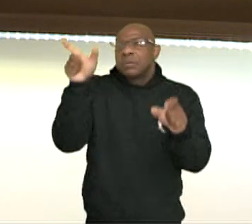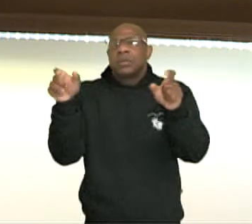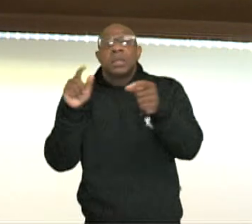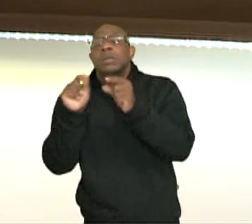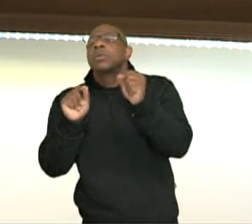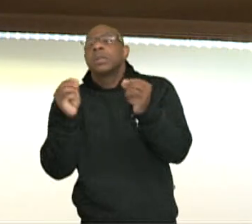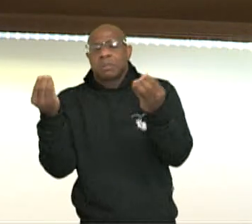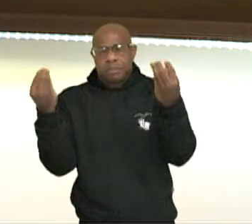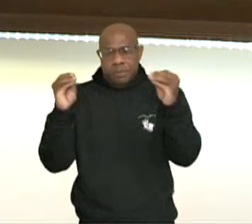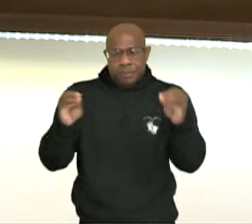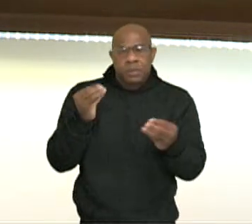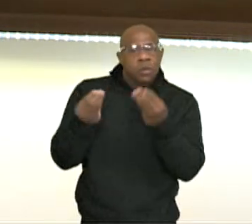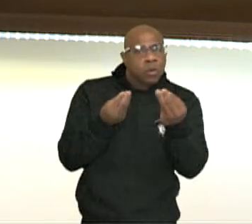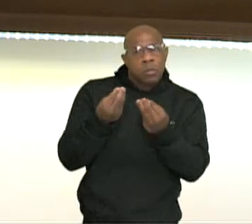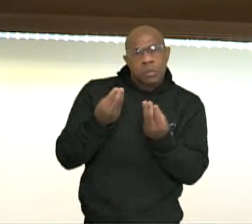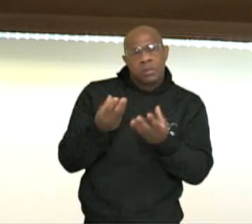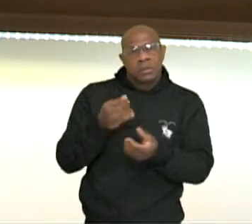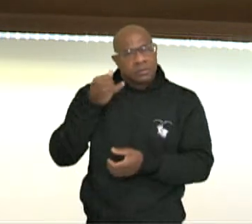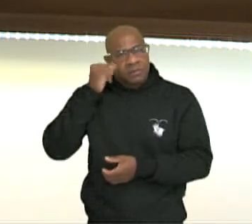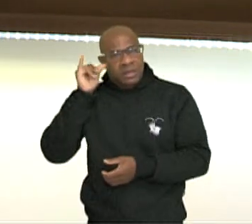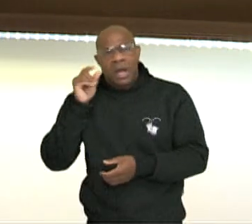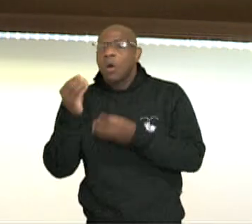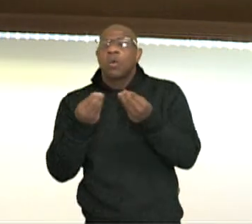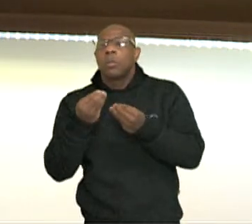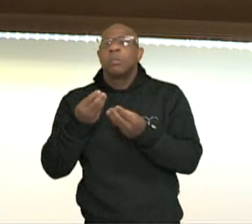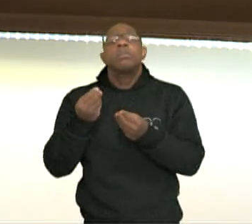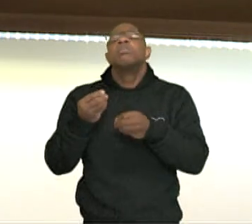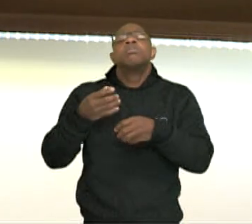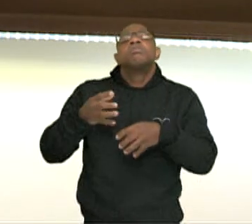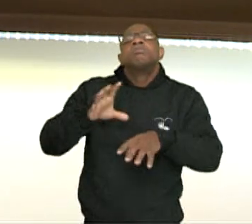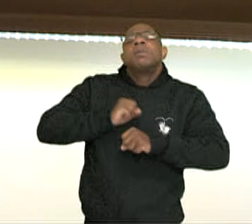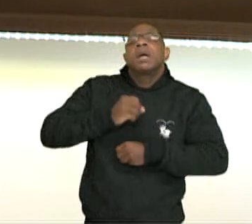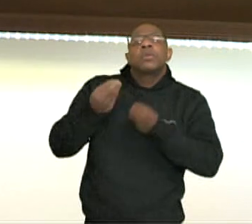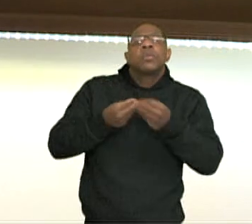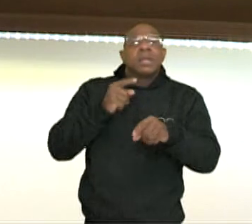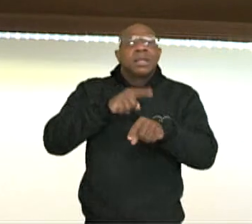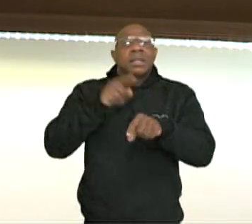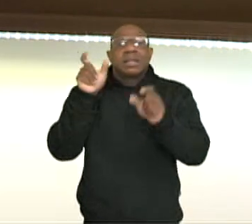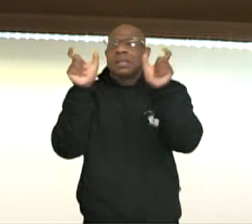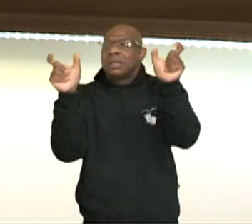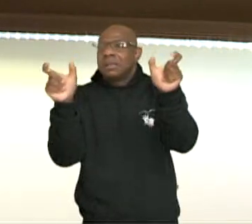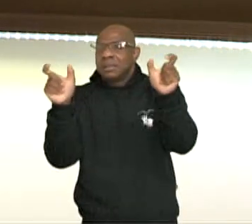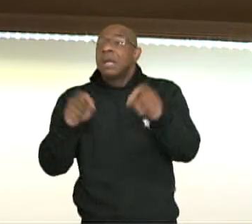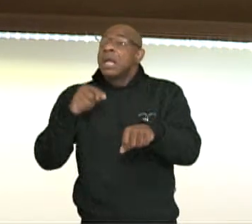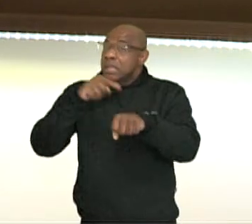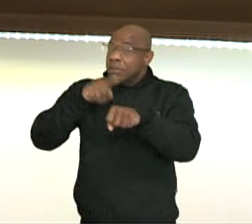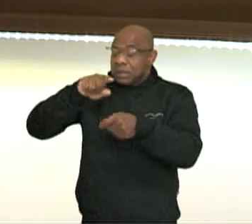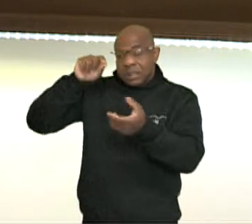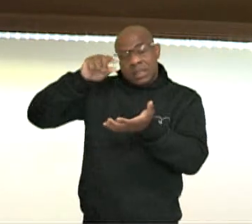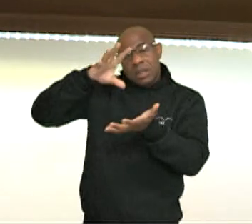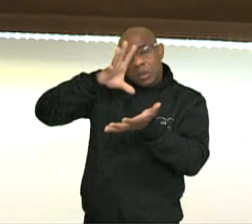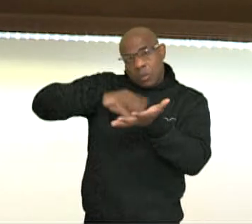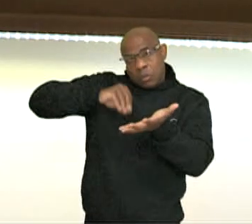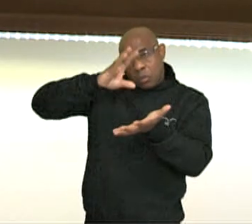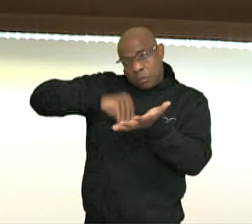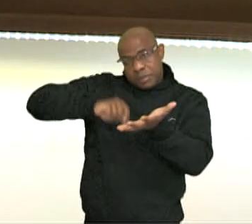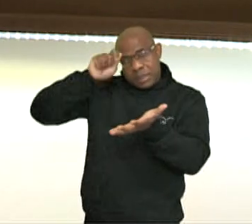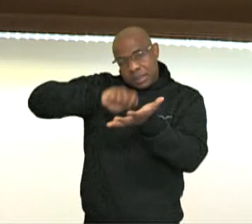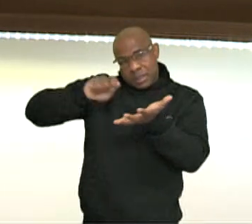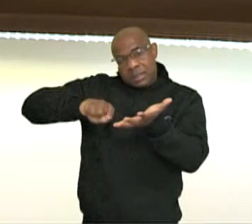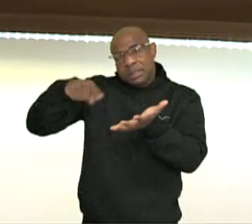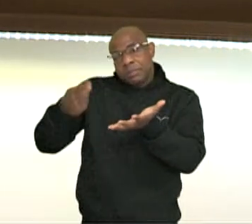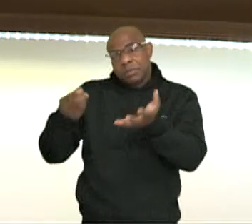socializar, compartilhar com os seus colegas e com a tua professora. Vou dar um tempinho para você anotar essa questão no teu caderno e você poder